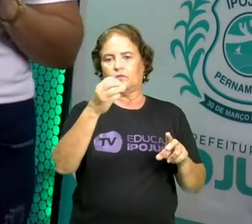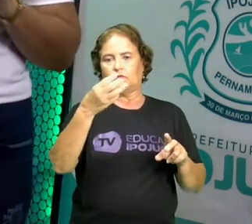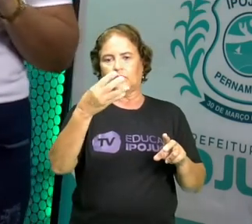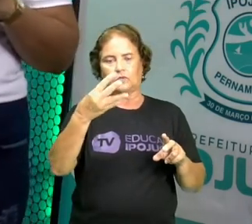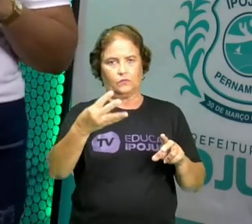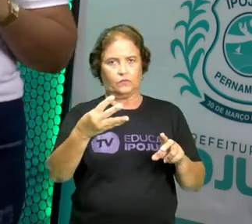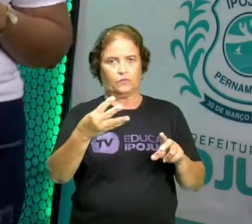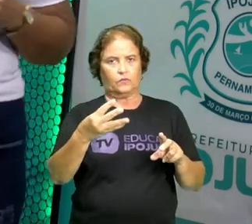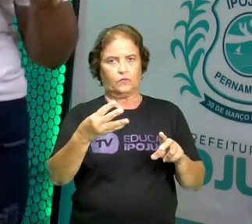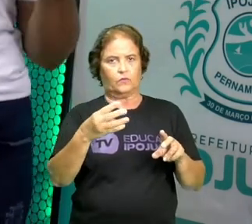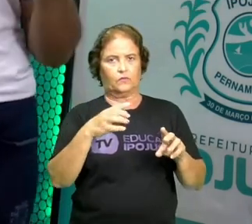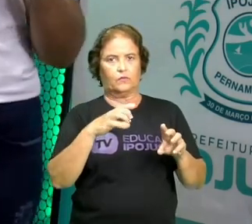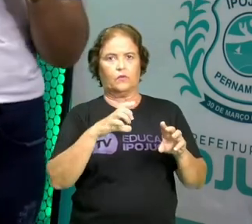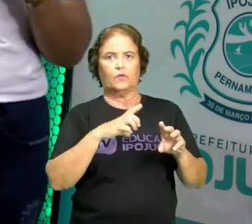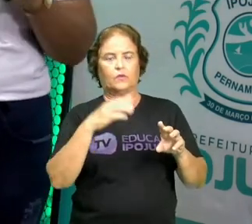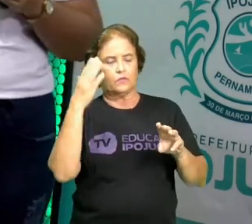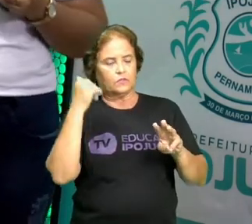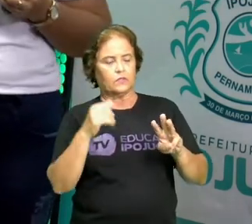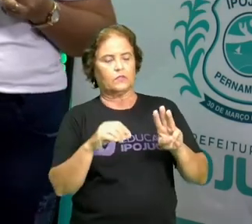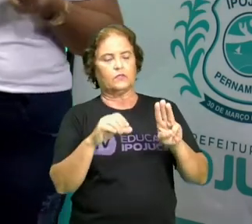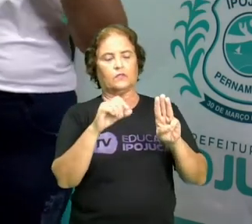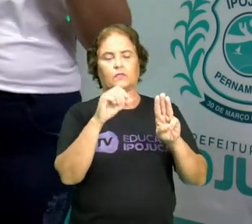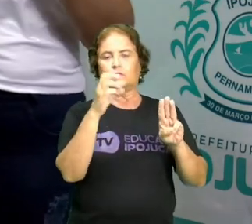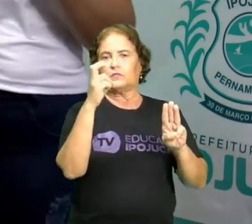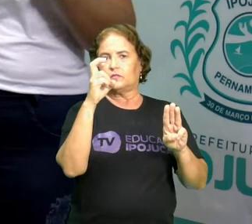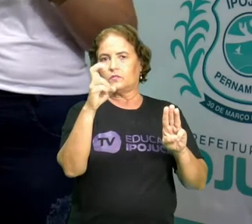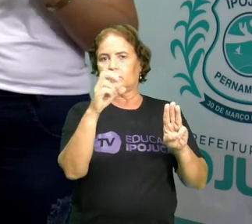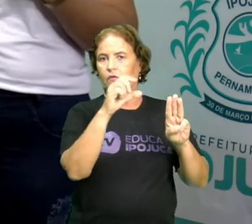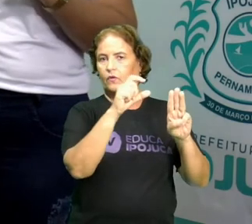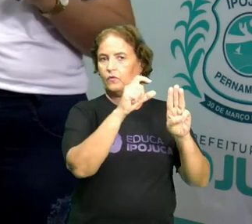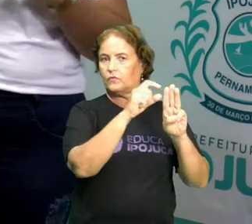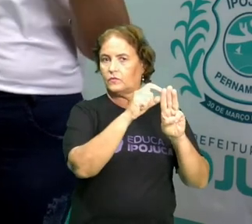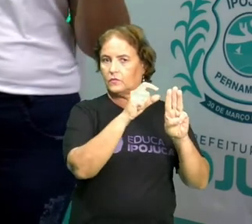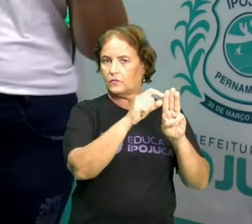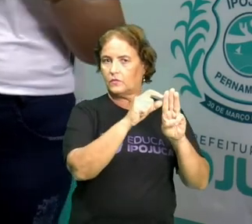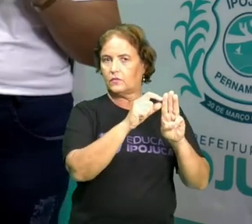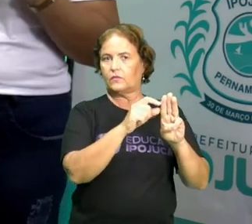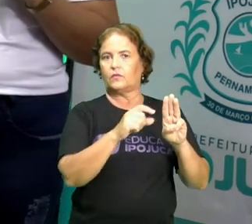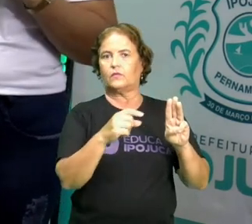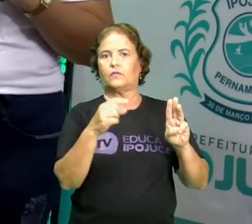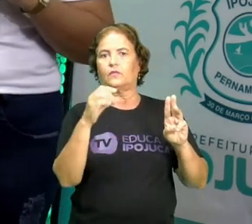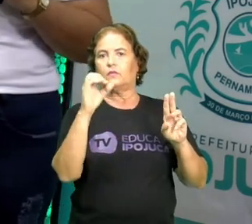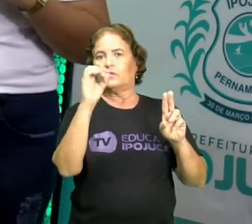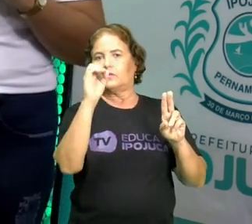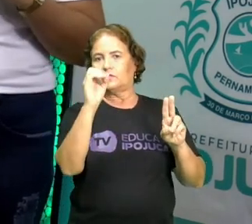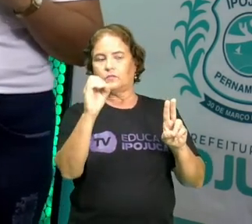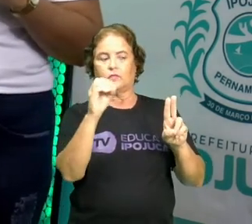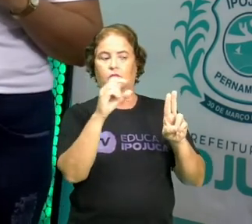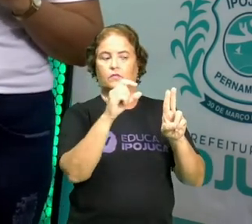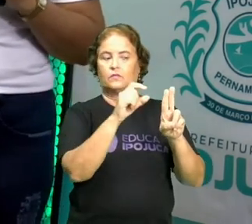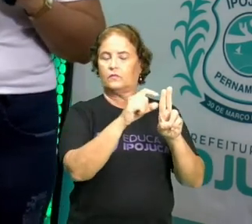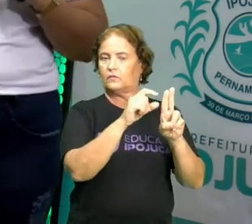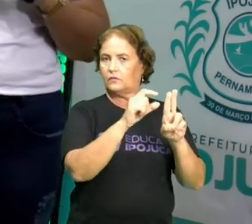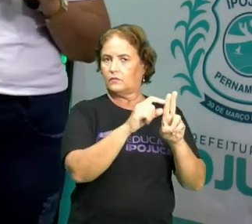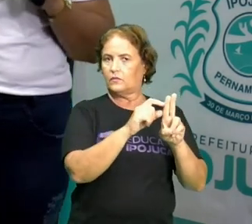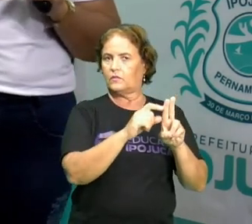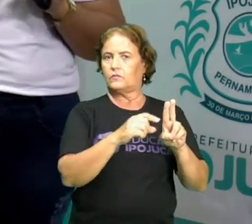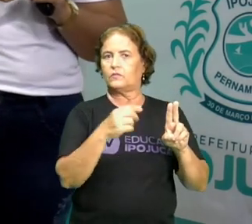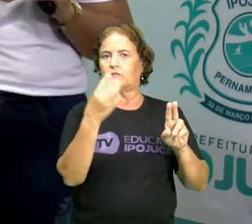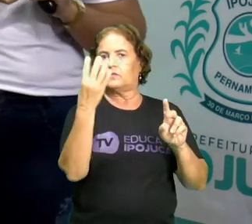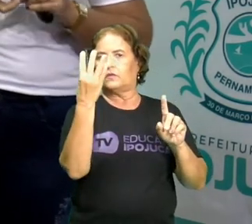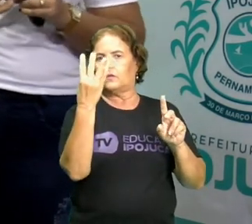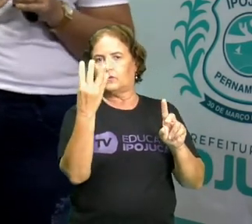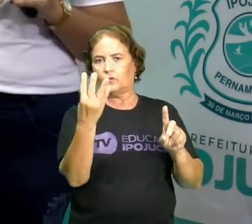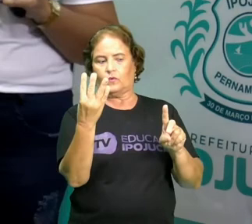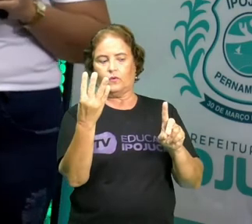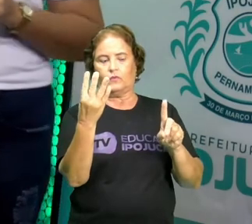tem 5 centenas, 0 dezena e 4 unidades. Esse 0 dezenas eu represento ele